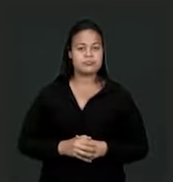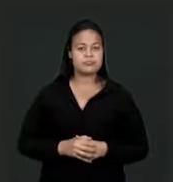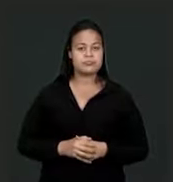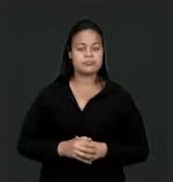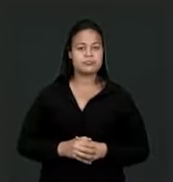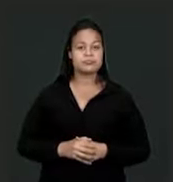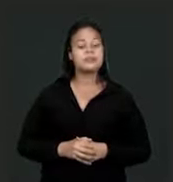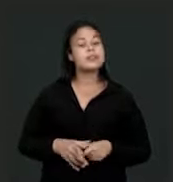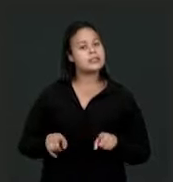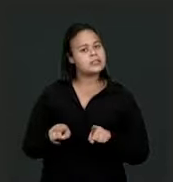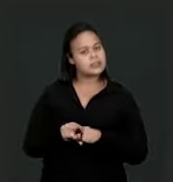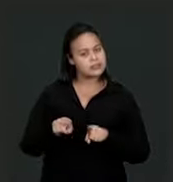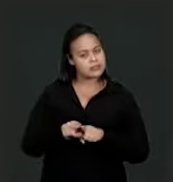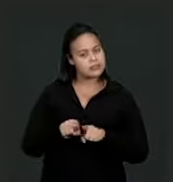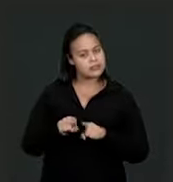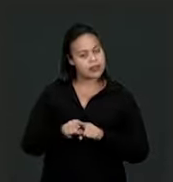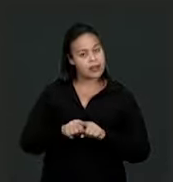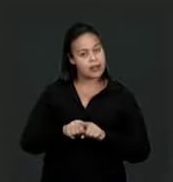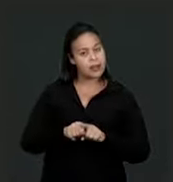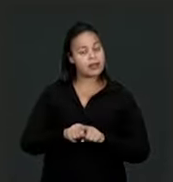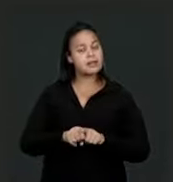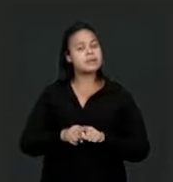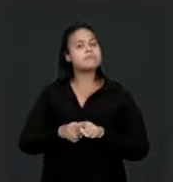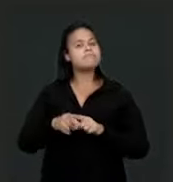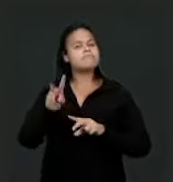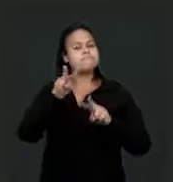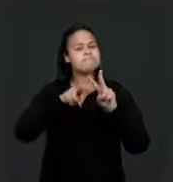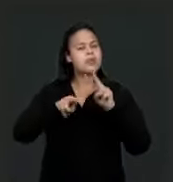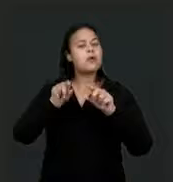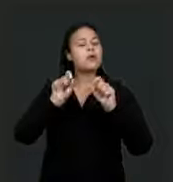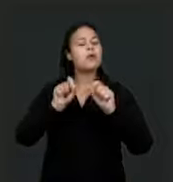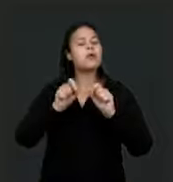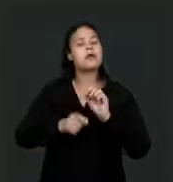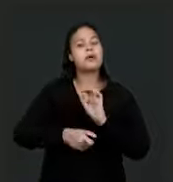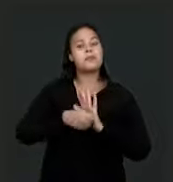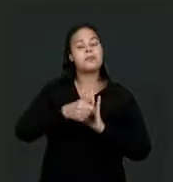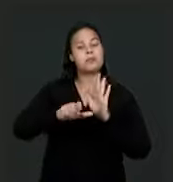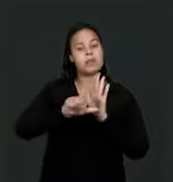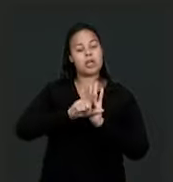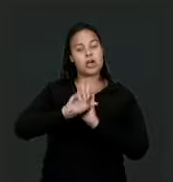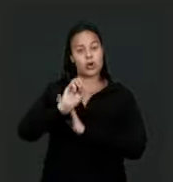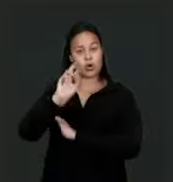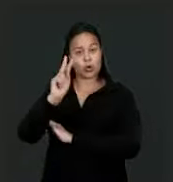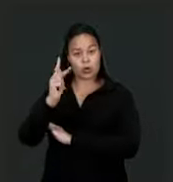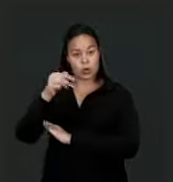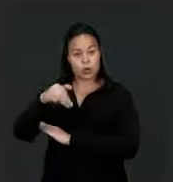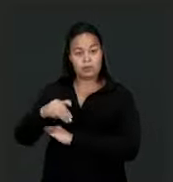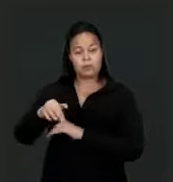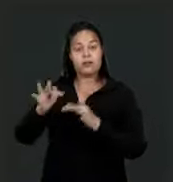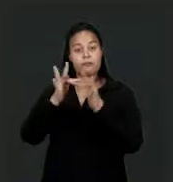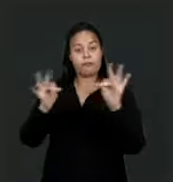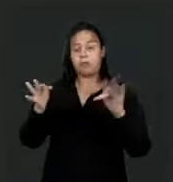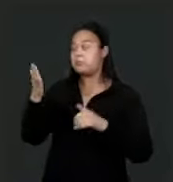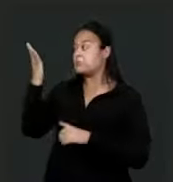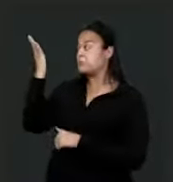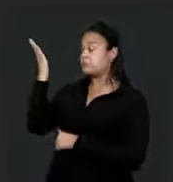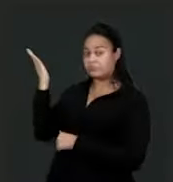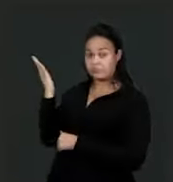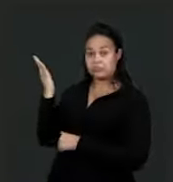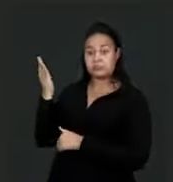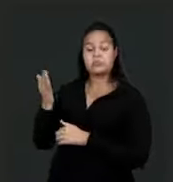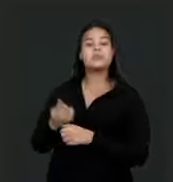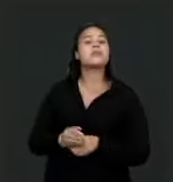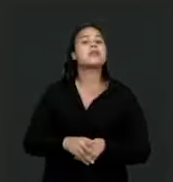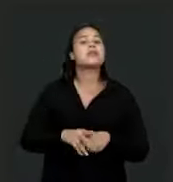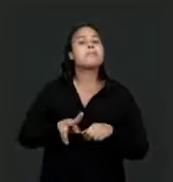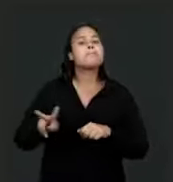Nós vimos pela primeira lei de Ohm que V é igual a R vezes I e vimos agora que potência é o produto